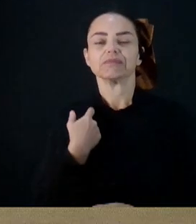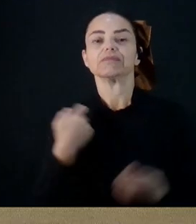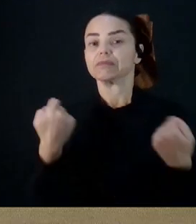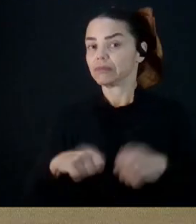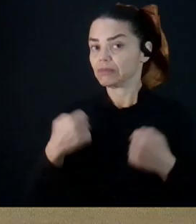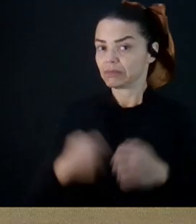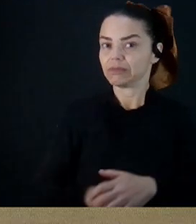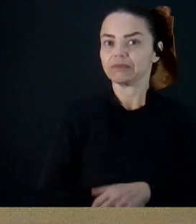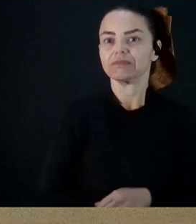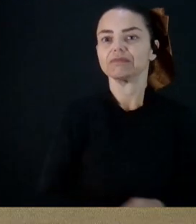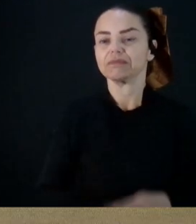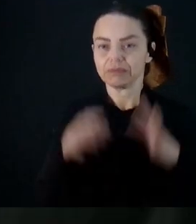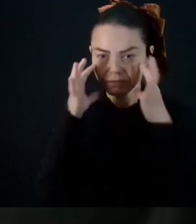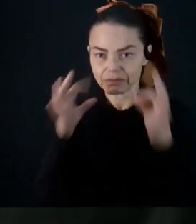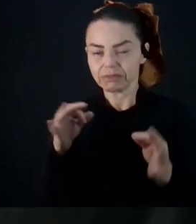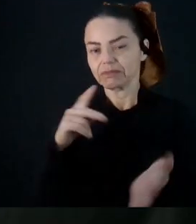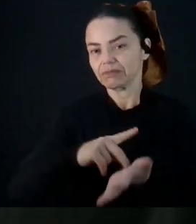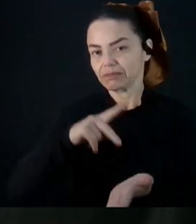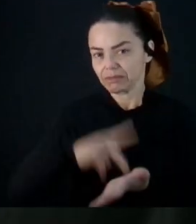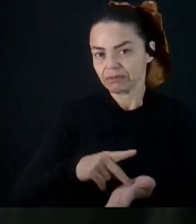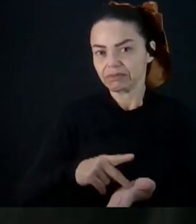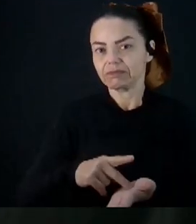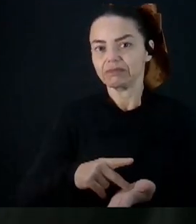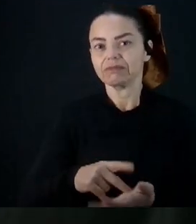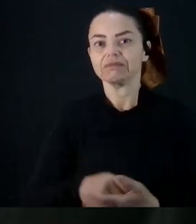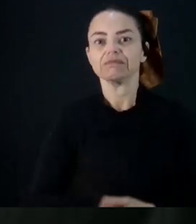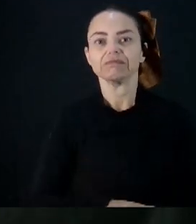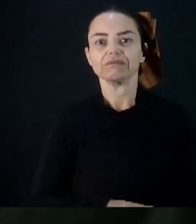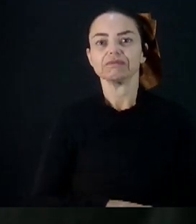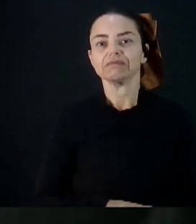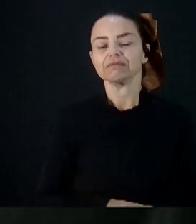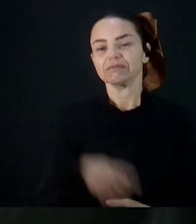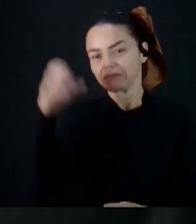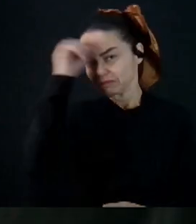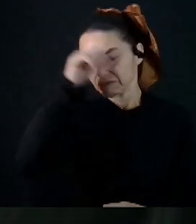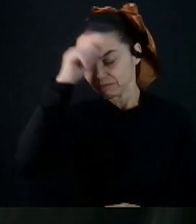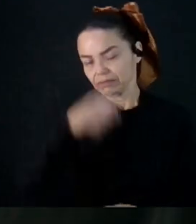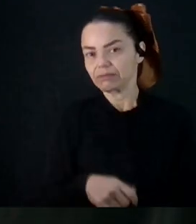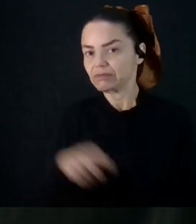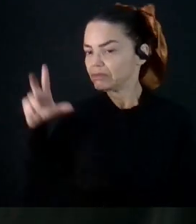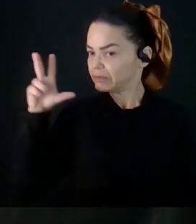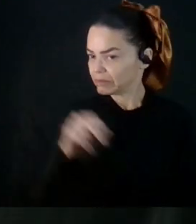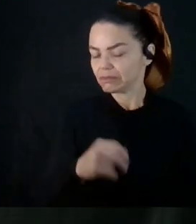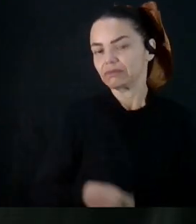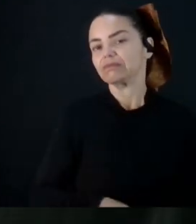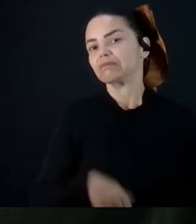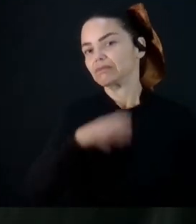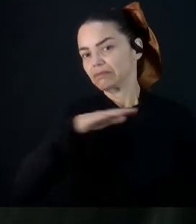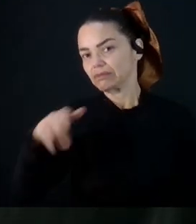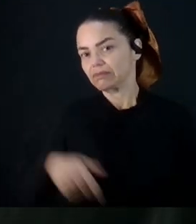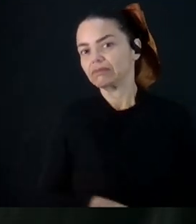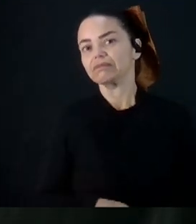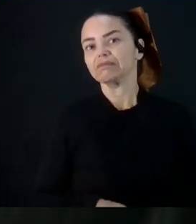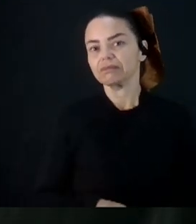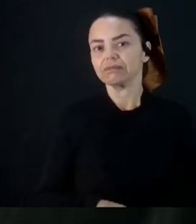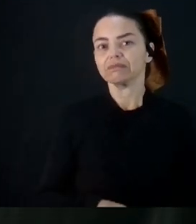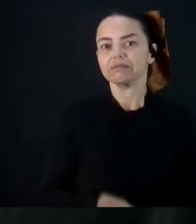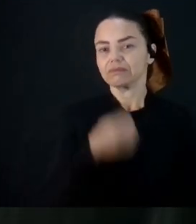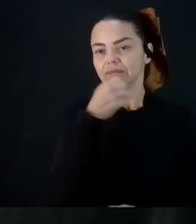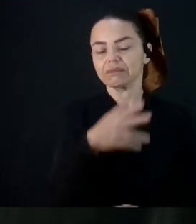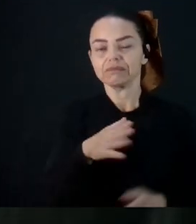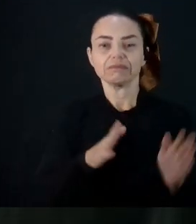se atentar mesmo, né, e aprender a dizer não para as nossas crianças pode ser um bom